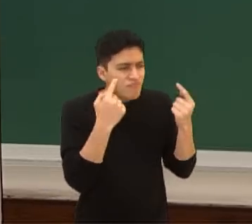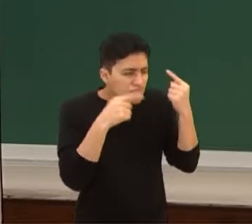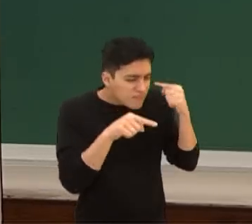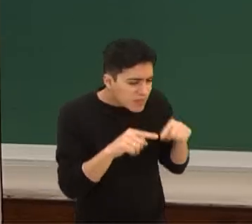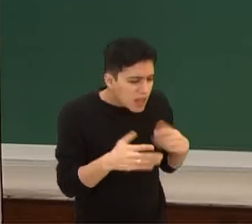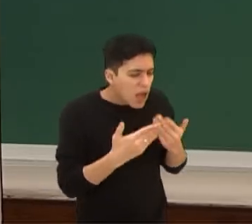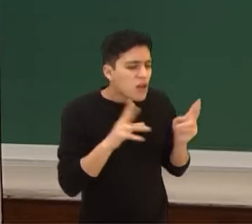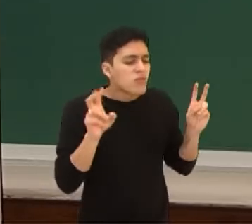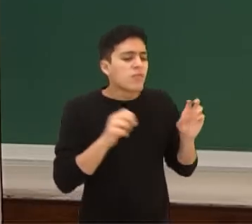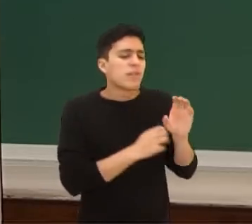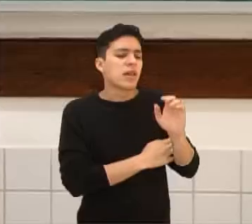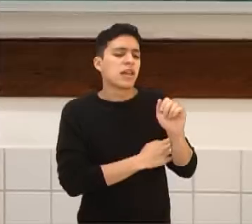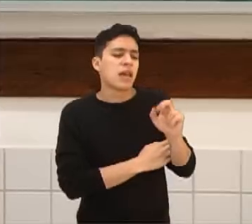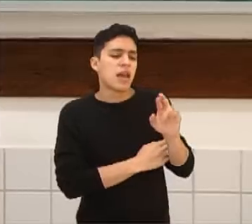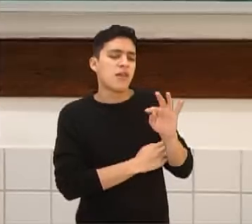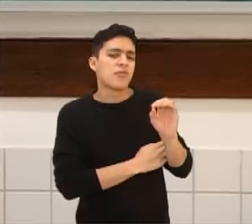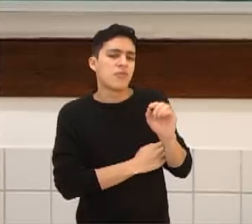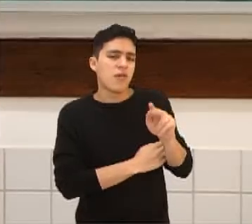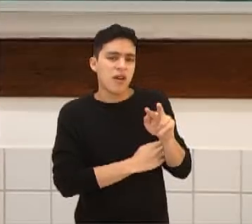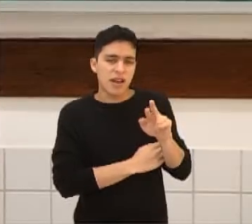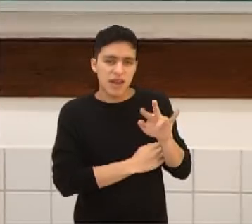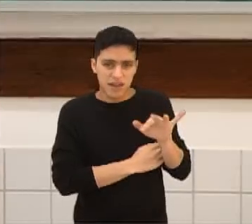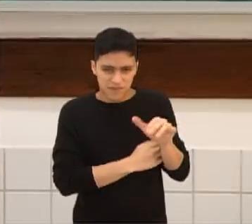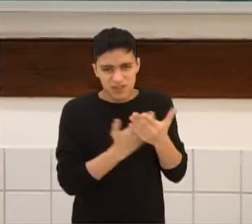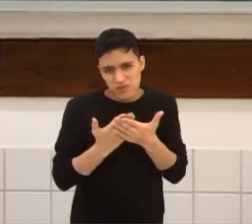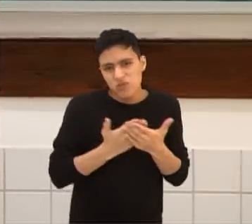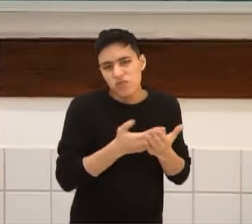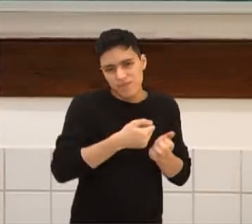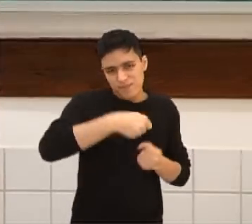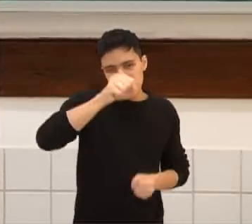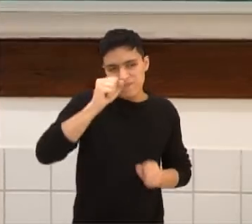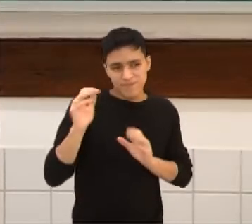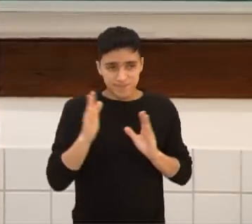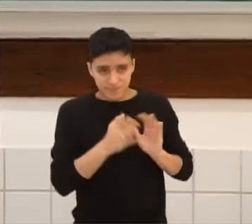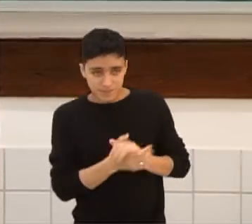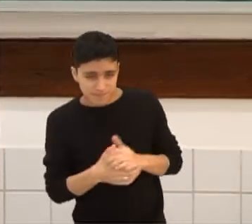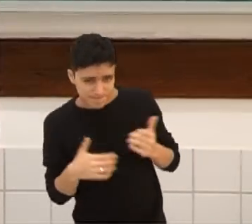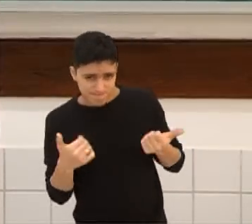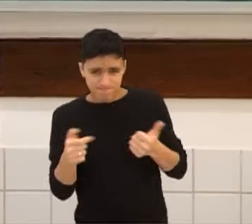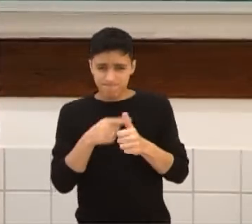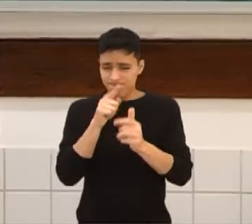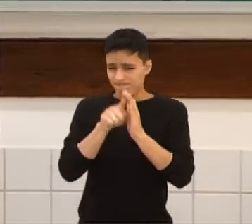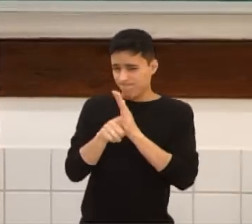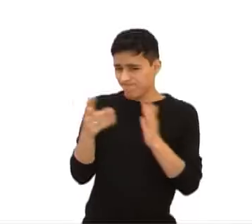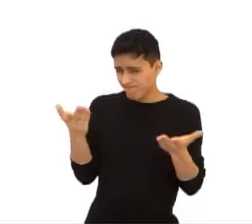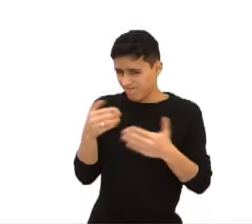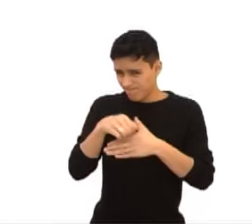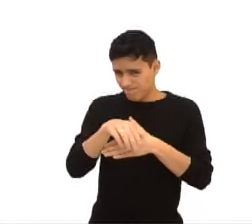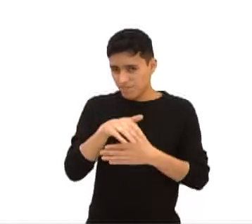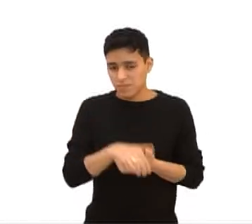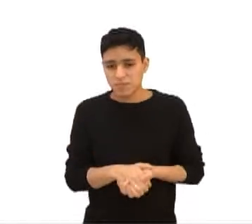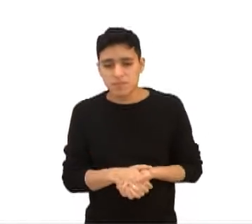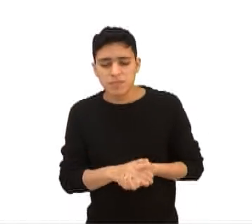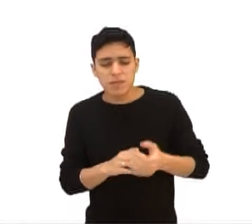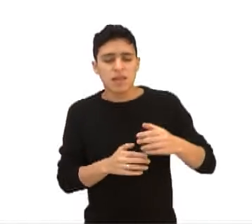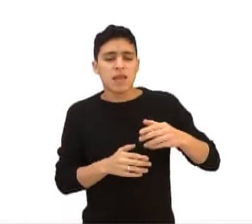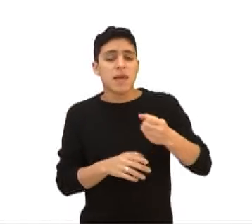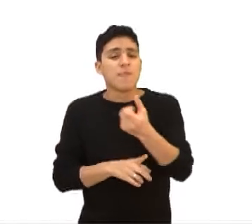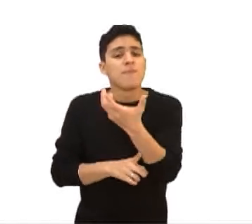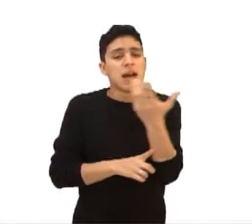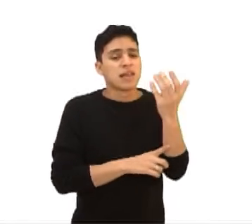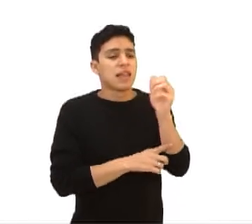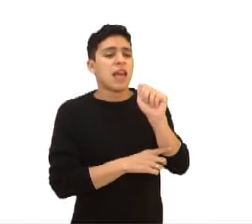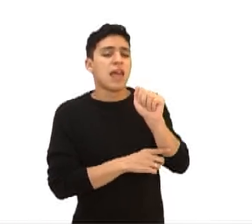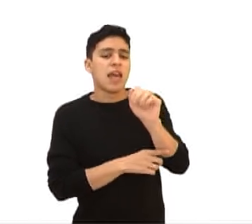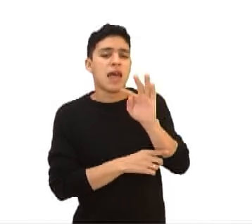da cartografia. E agora que a gente fez essa retomada, nosso primeiro quiz na tela para você, ó. A Mata Atlântica é um exemplar